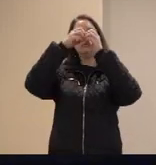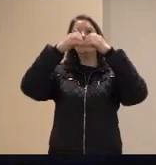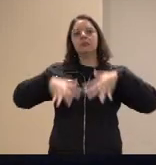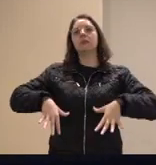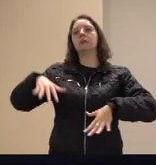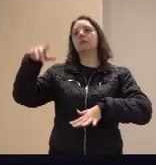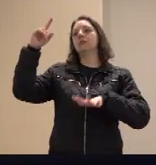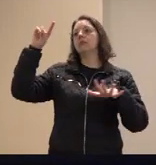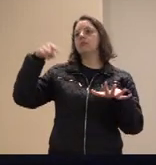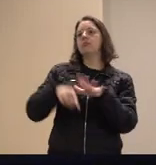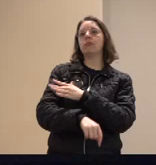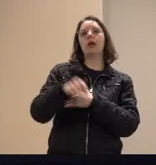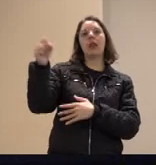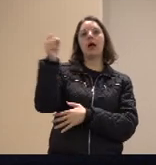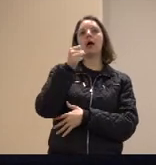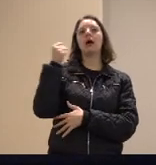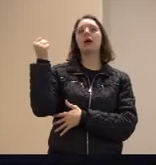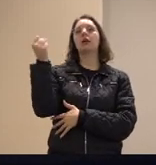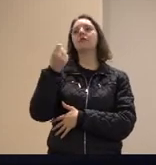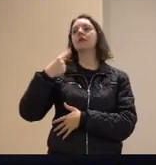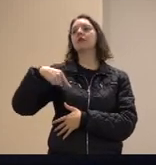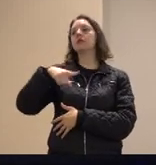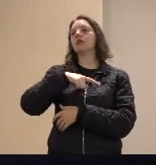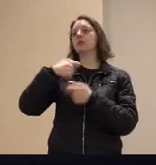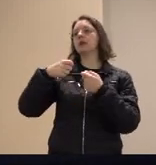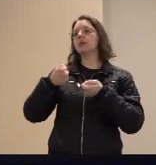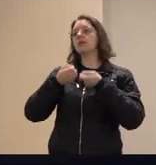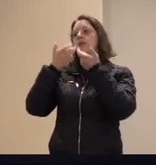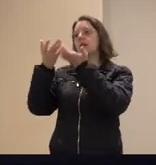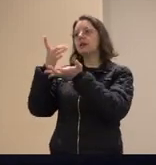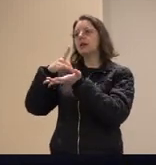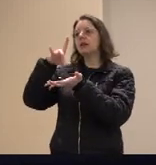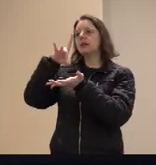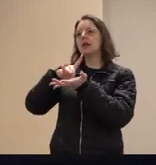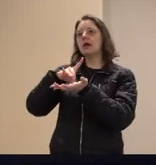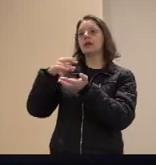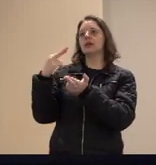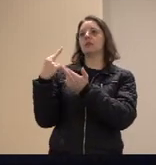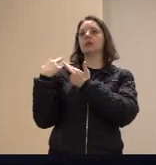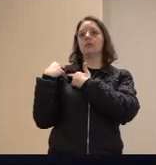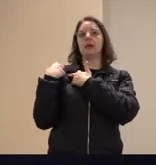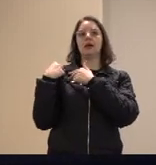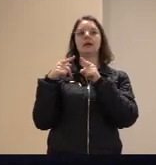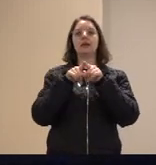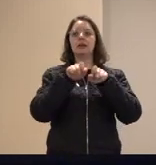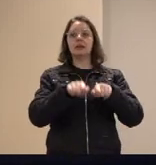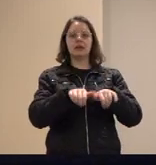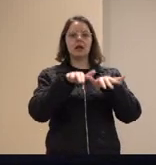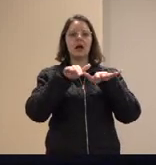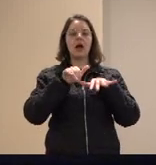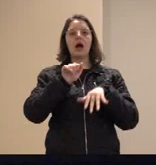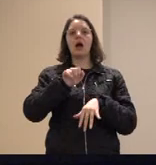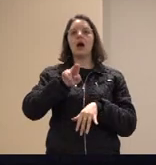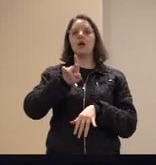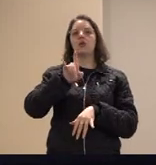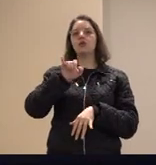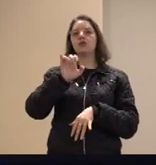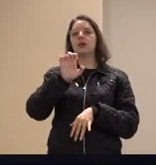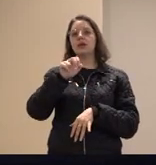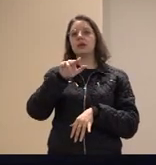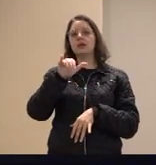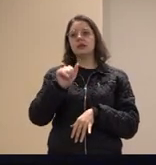a realidade, a responsabilidade. E as audiências concentradas exigem não só estabelecer